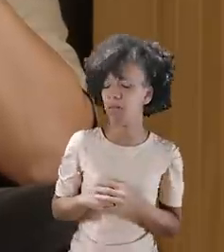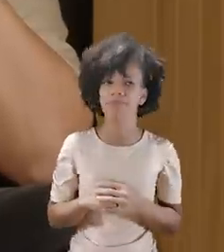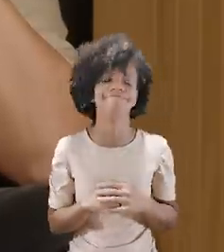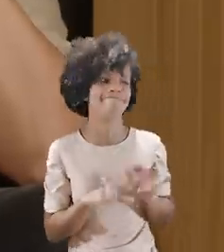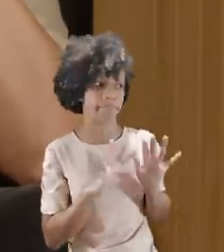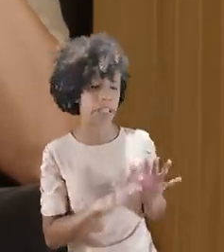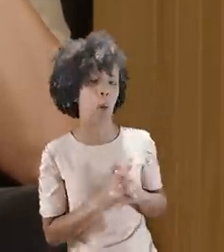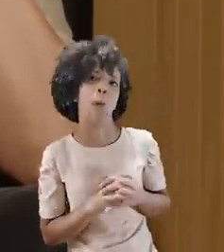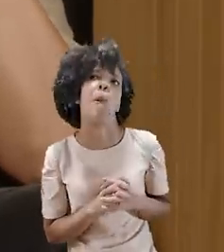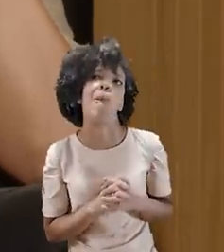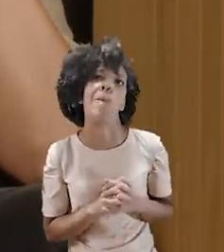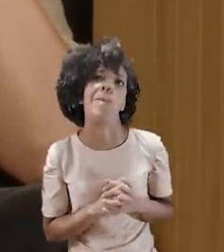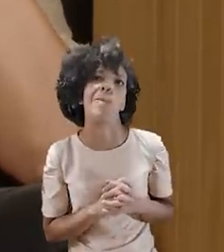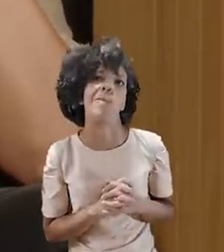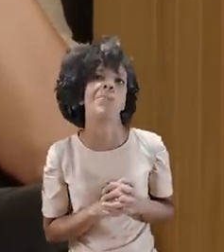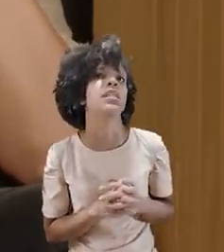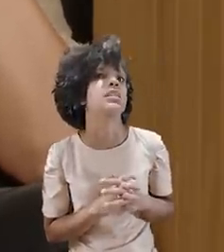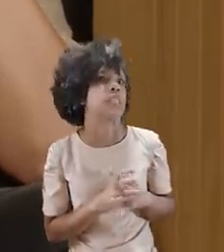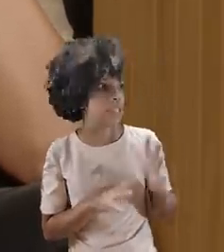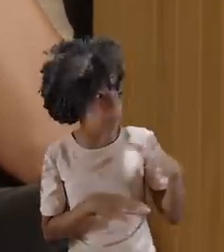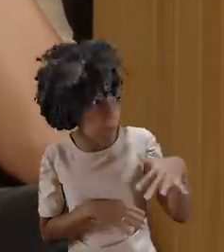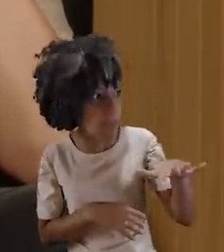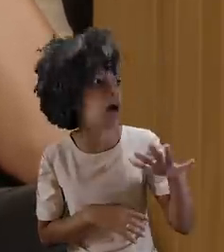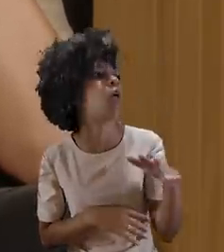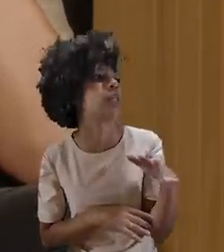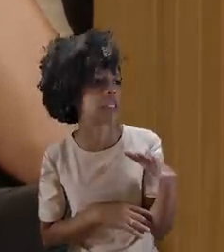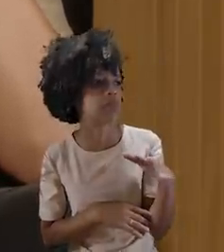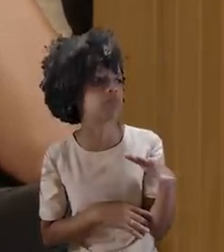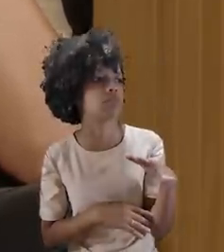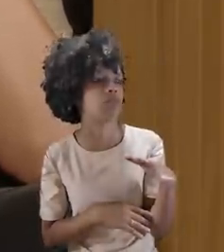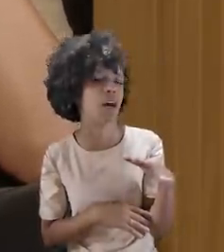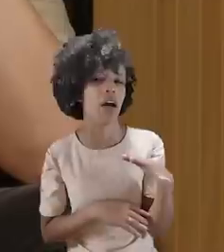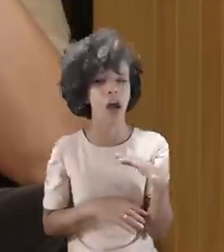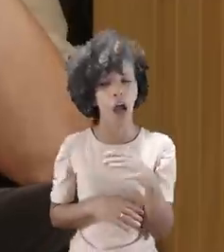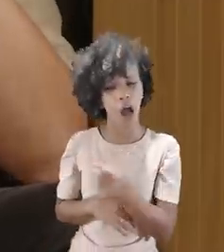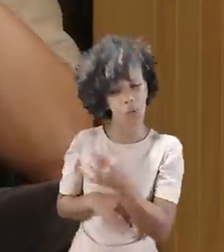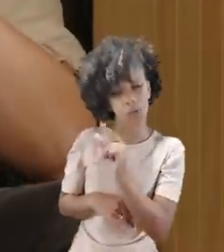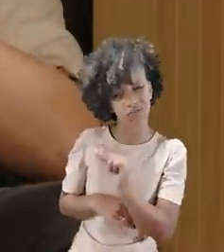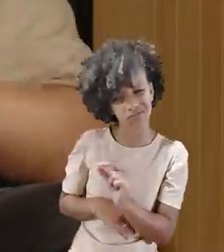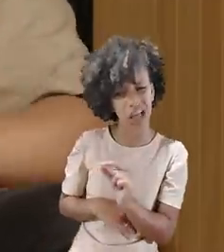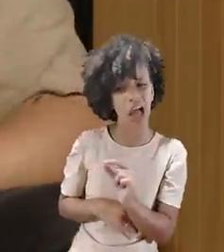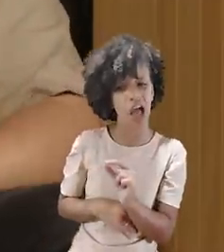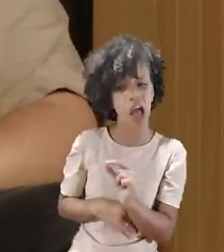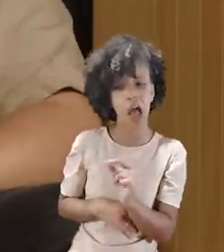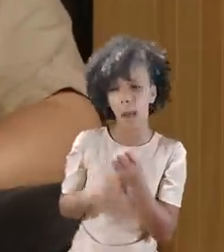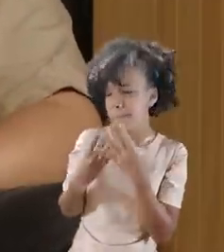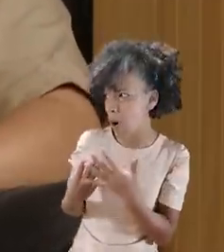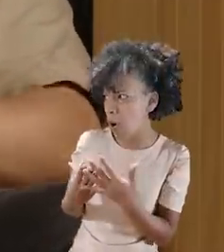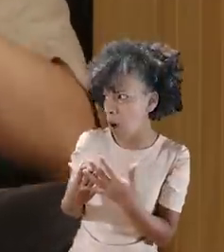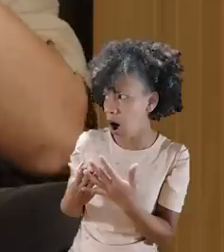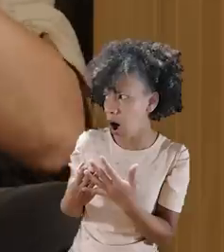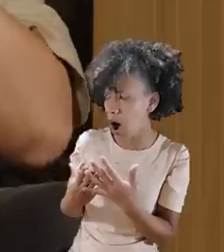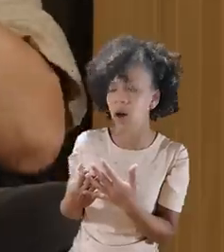cara a maioria é e a melhoria a gente boa para a